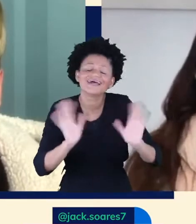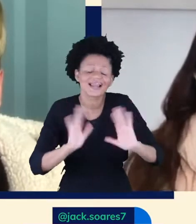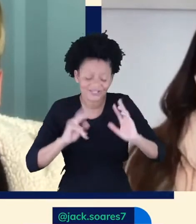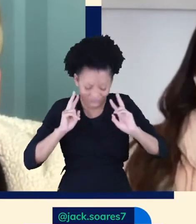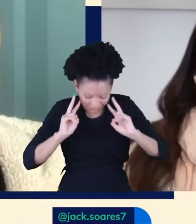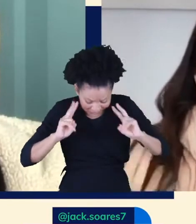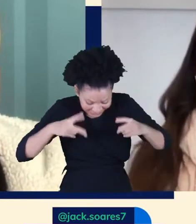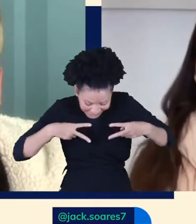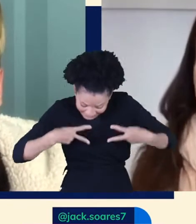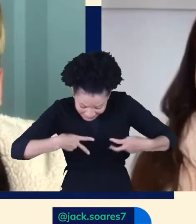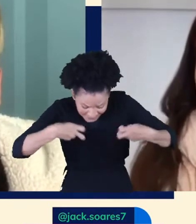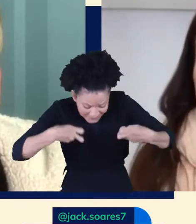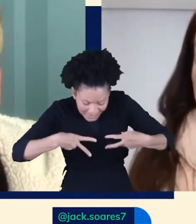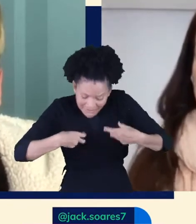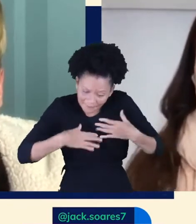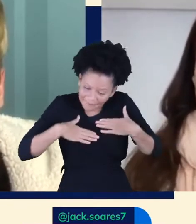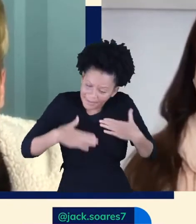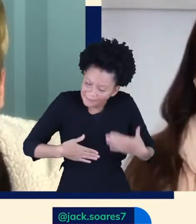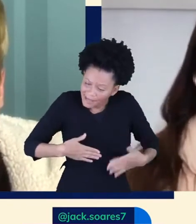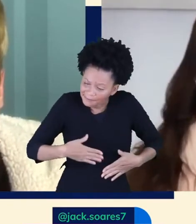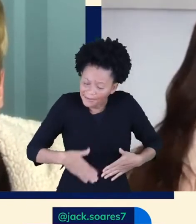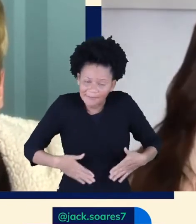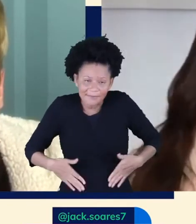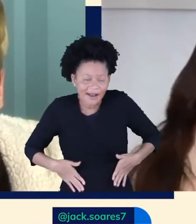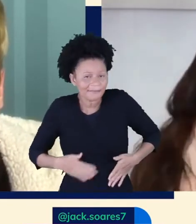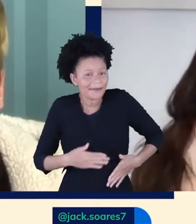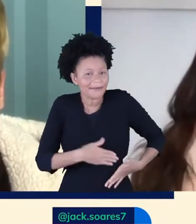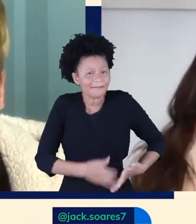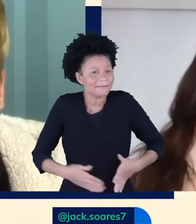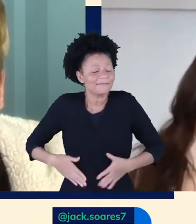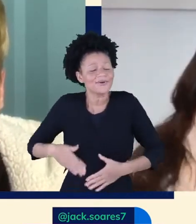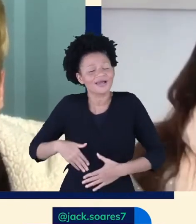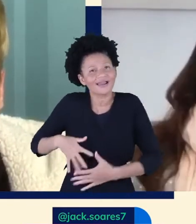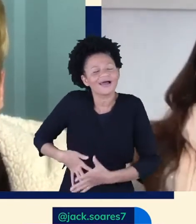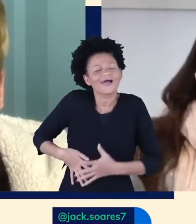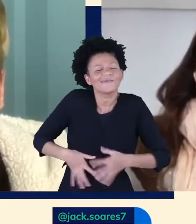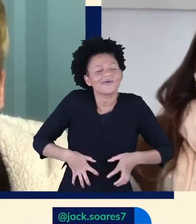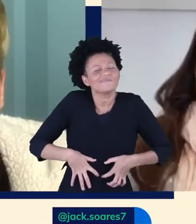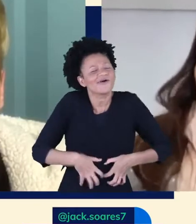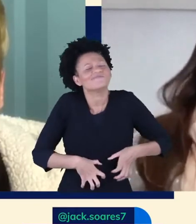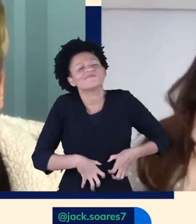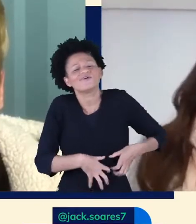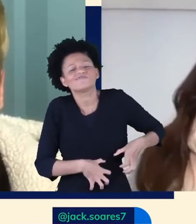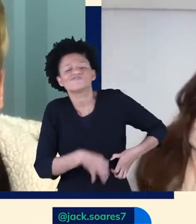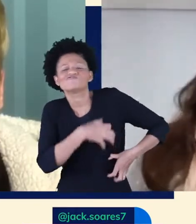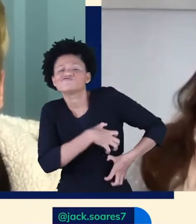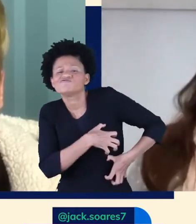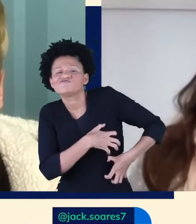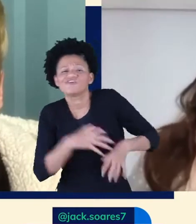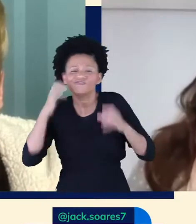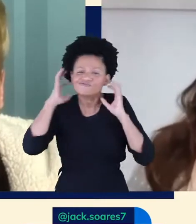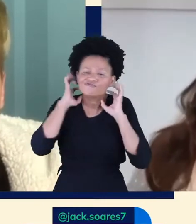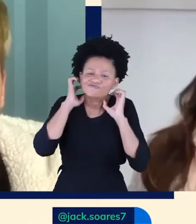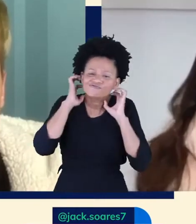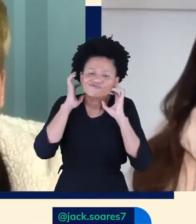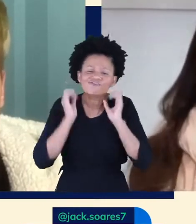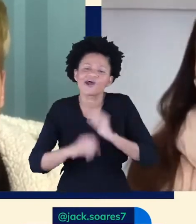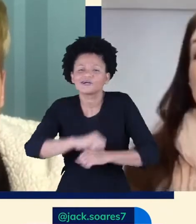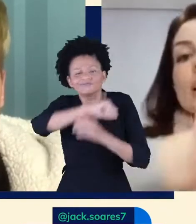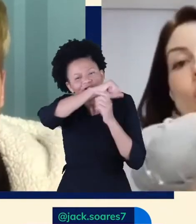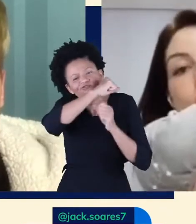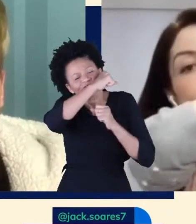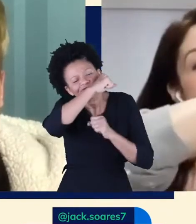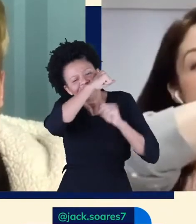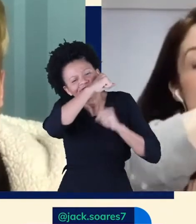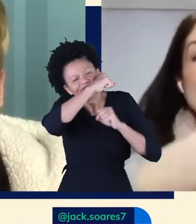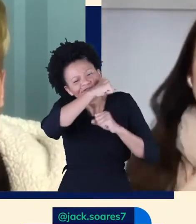ela quer se entender. Ela pega na barriga e ela só sabe que ela tem uma barriga porque ela ficou pegando, porque ela coça aqui, né?